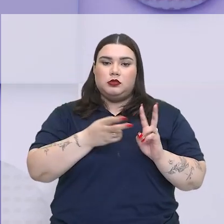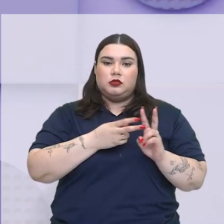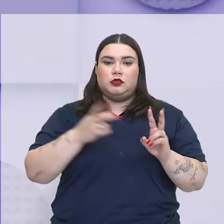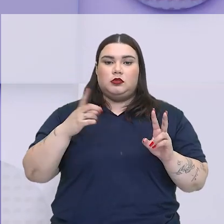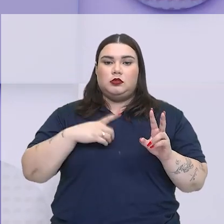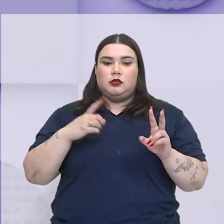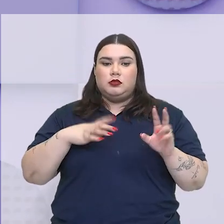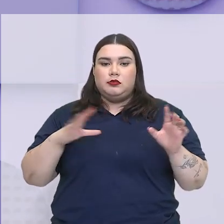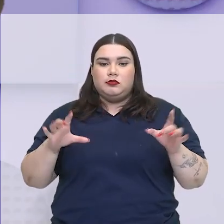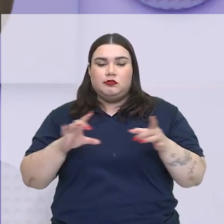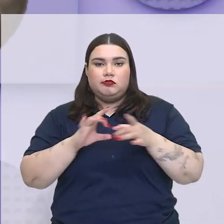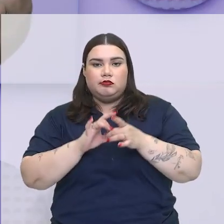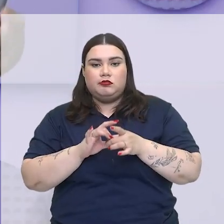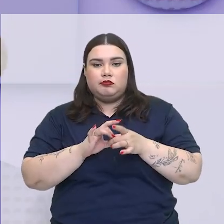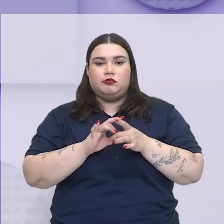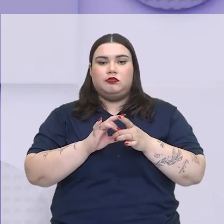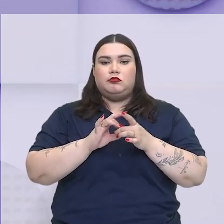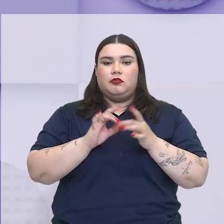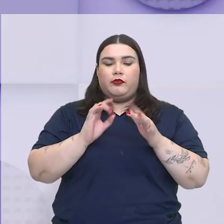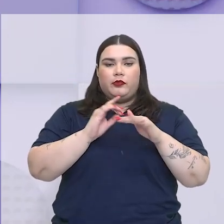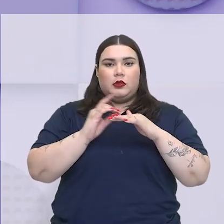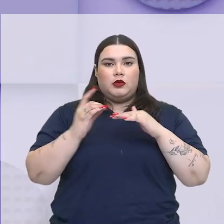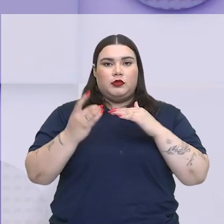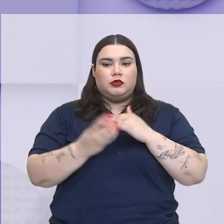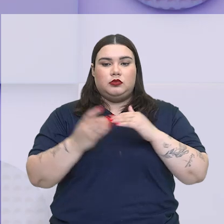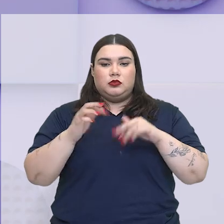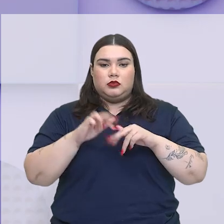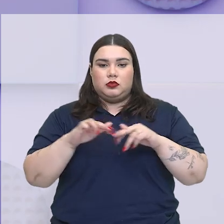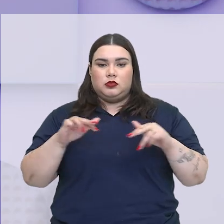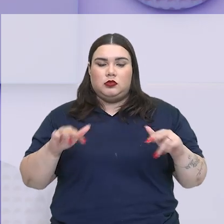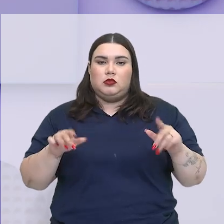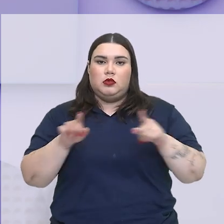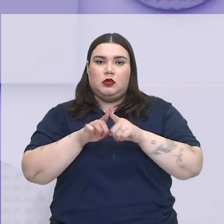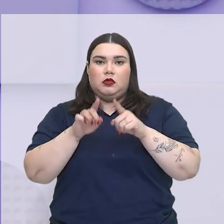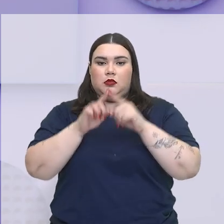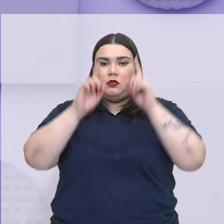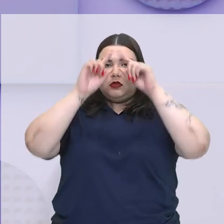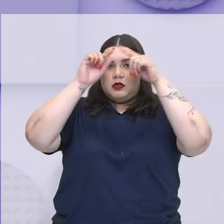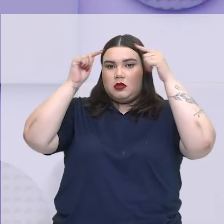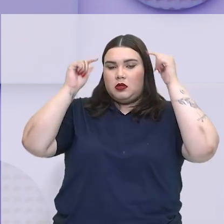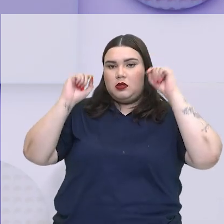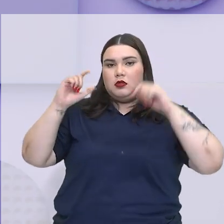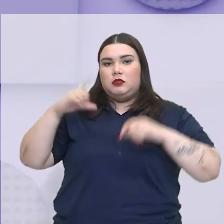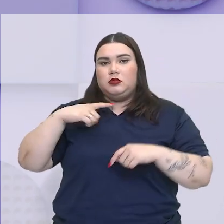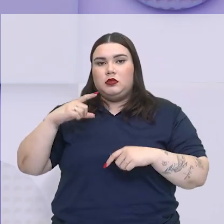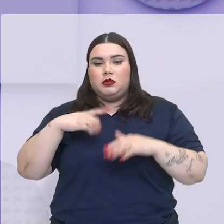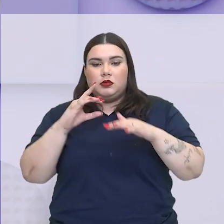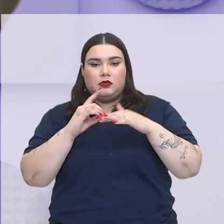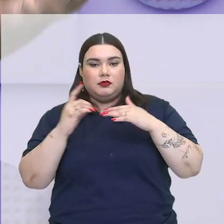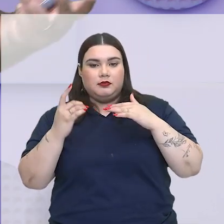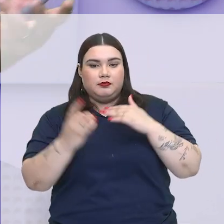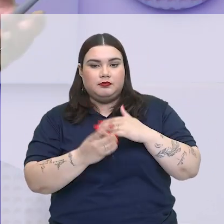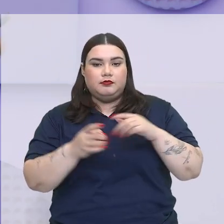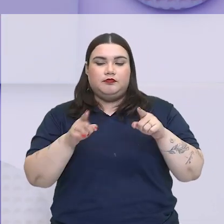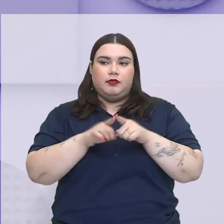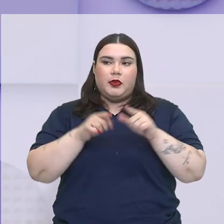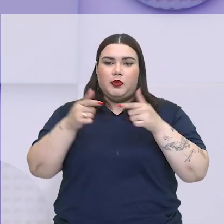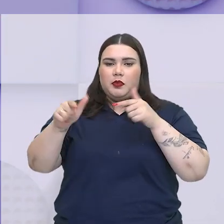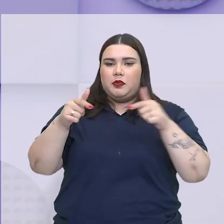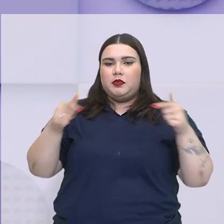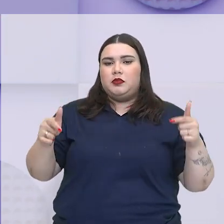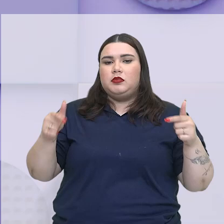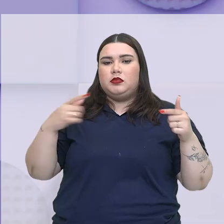seu panteão de deuses. Assim como os gregos têm os seus deuses, os nórdicos têm seus deuses,